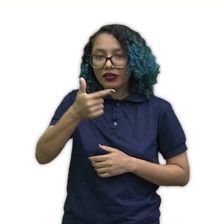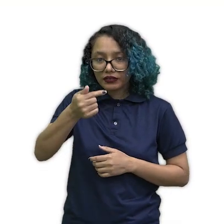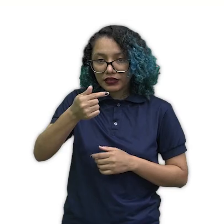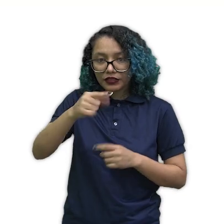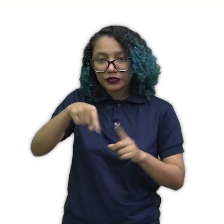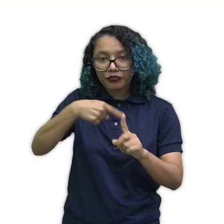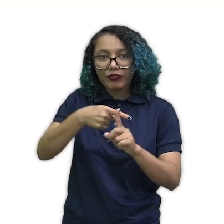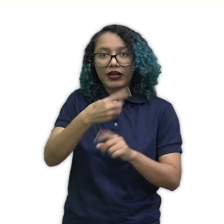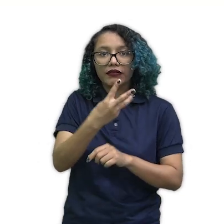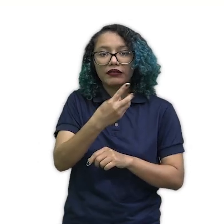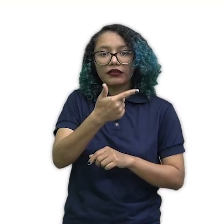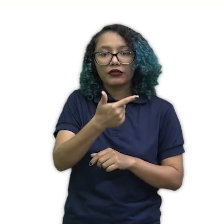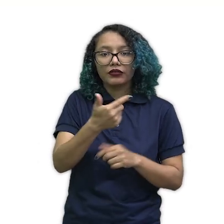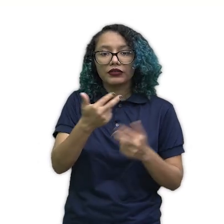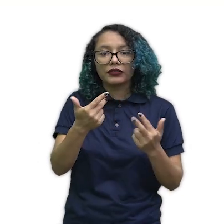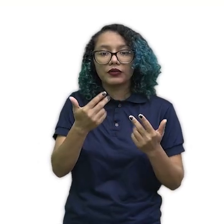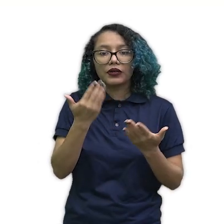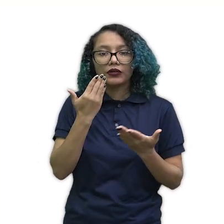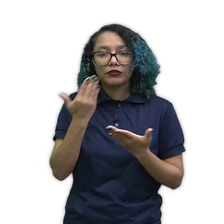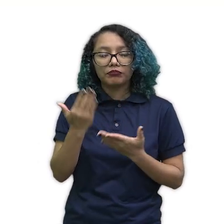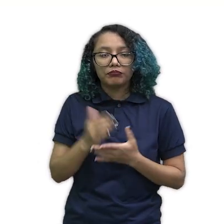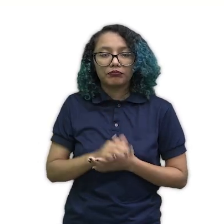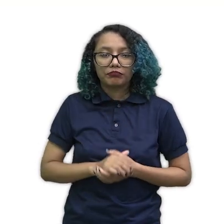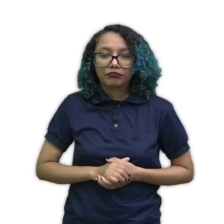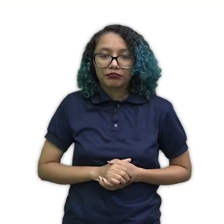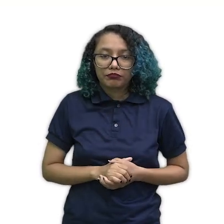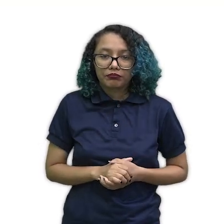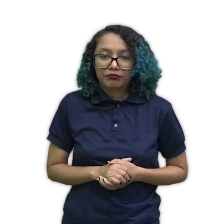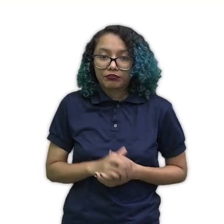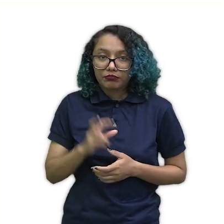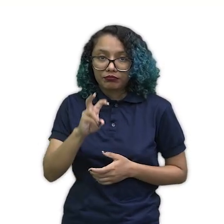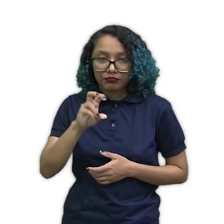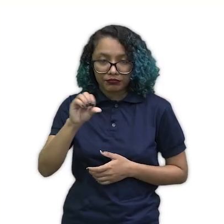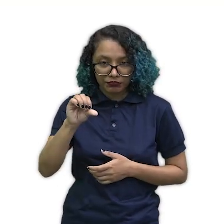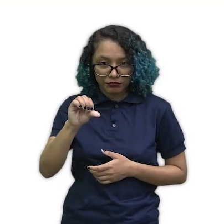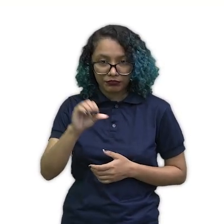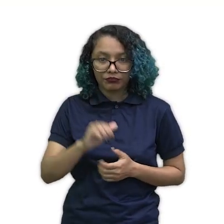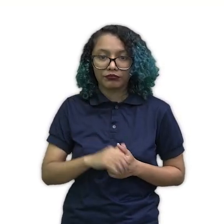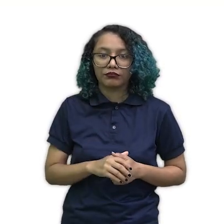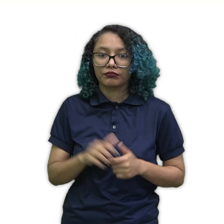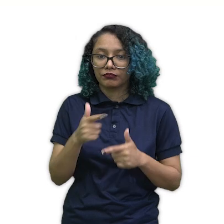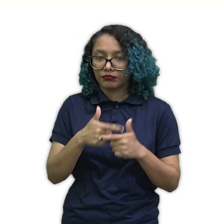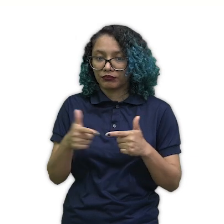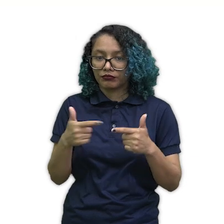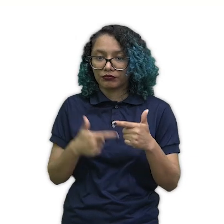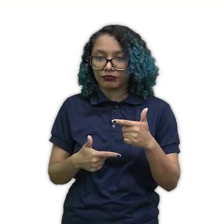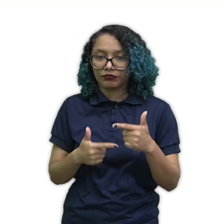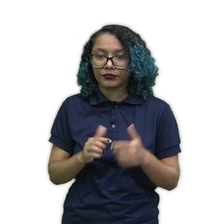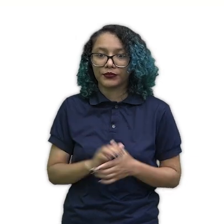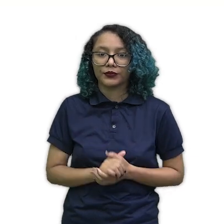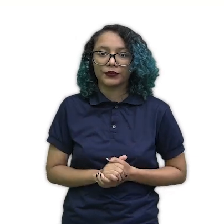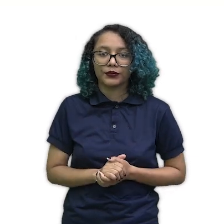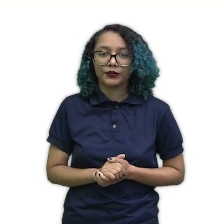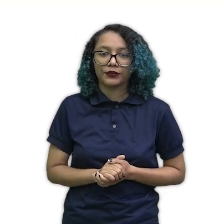27 mais 32 é quanto? 7 mais 2 é 9, 3 mais 2 é 5. Dividido por 2.